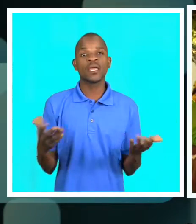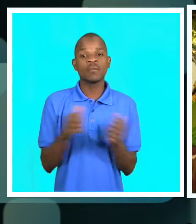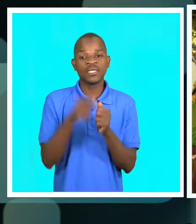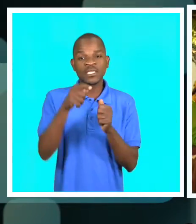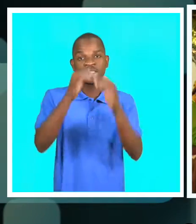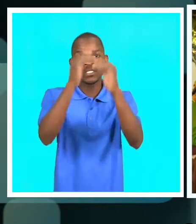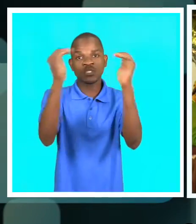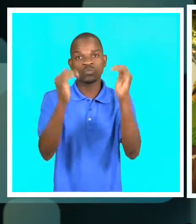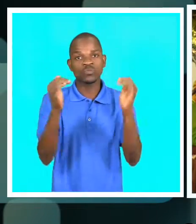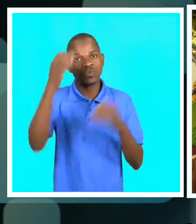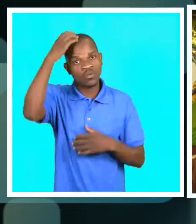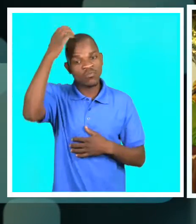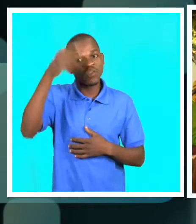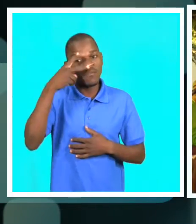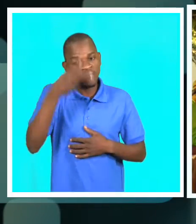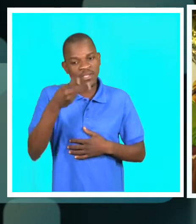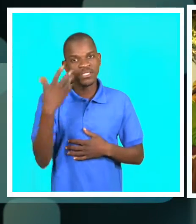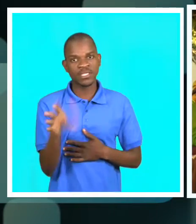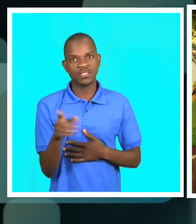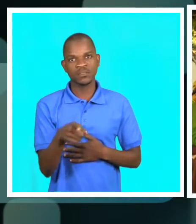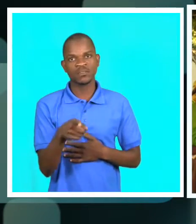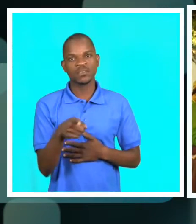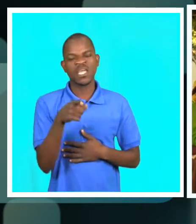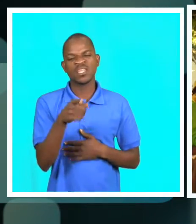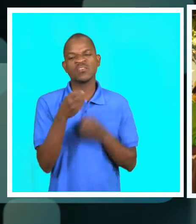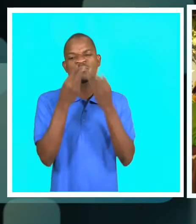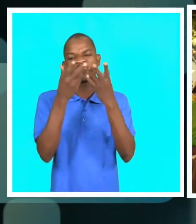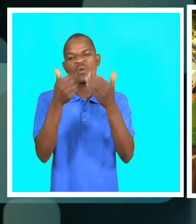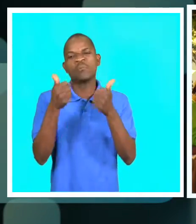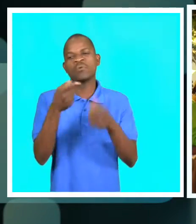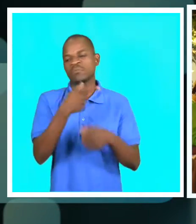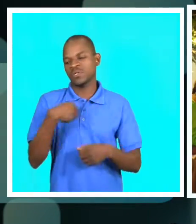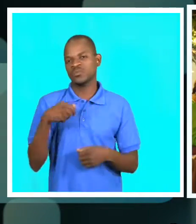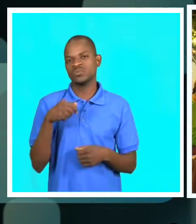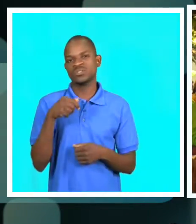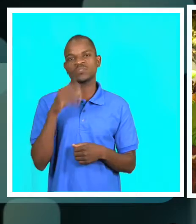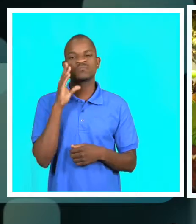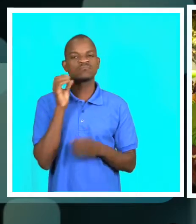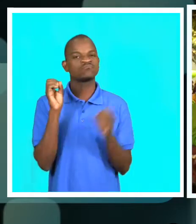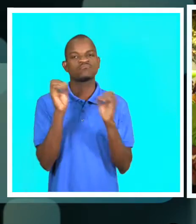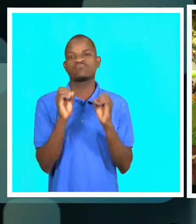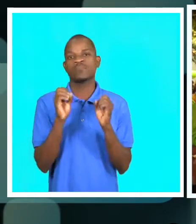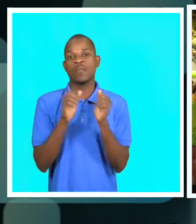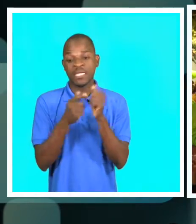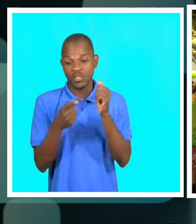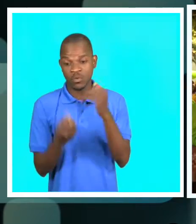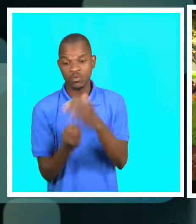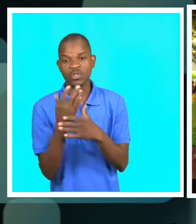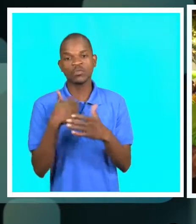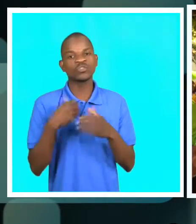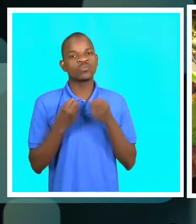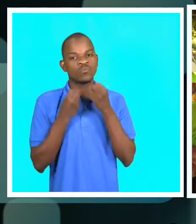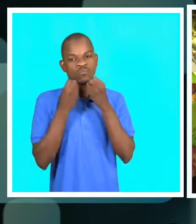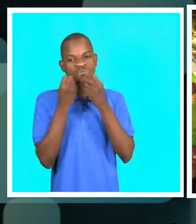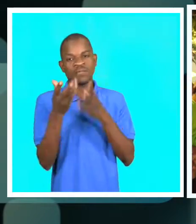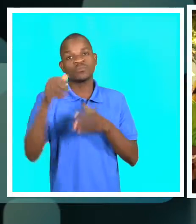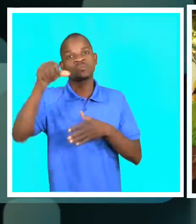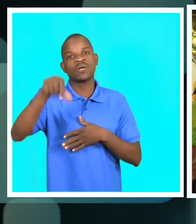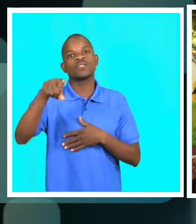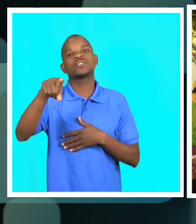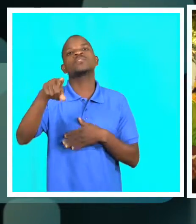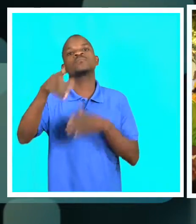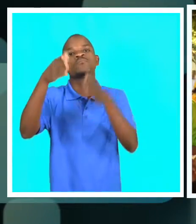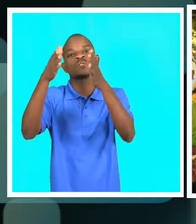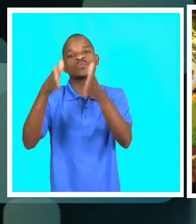dirigentes conseguem ver isto? Não é boa notícia para nós idosos. E quando isto acontece, nós falamos mal dos dirigentes,